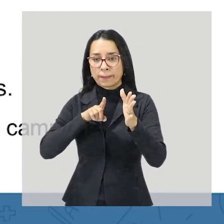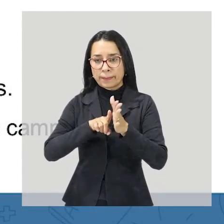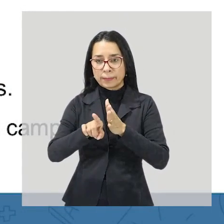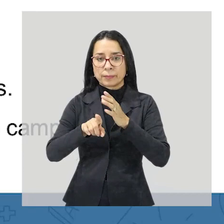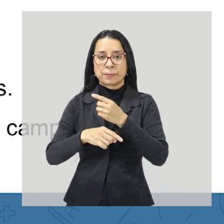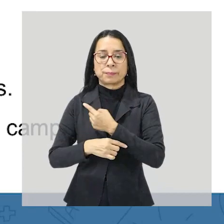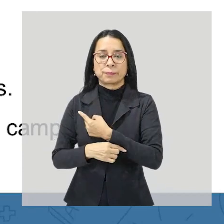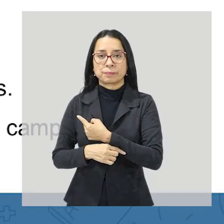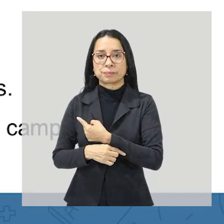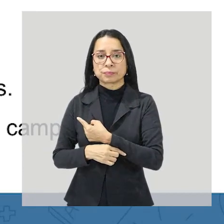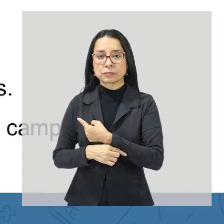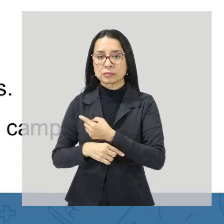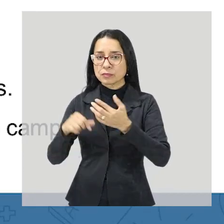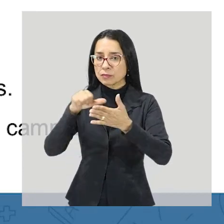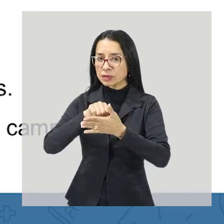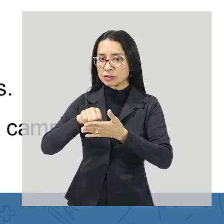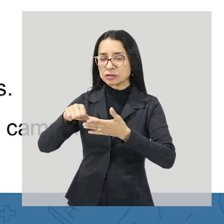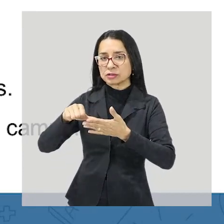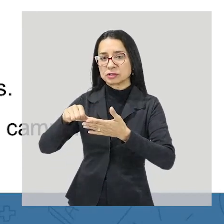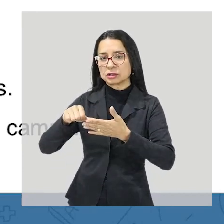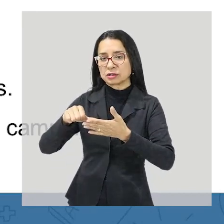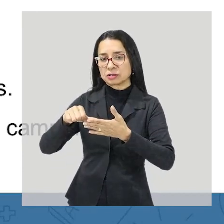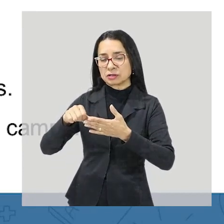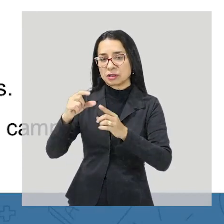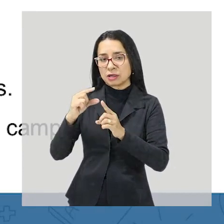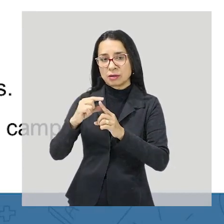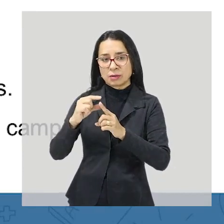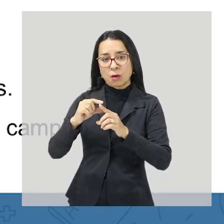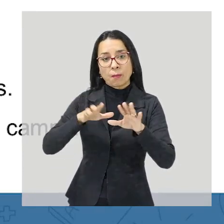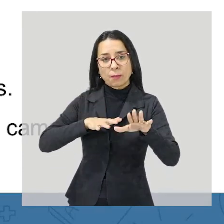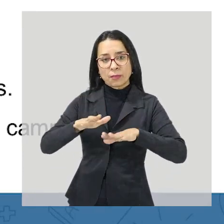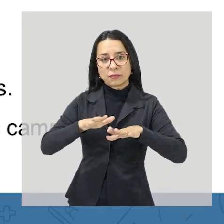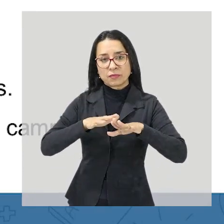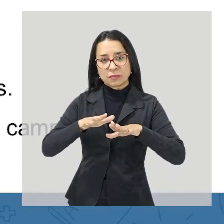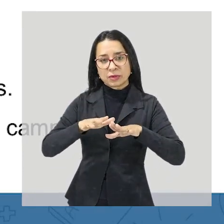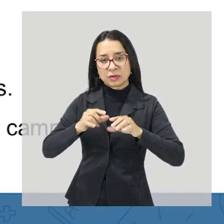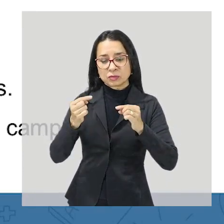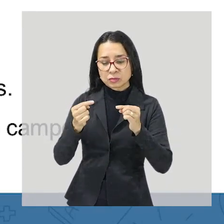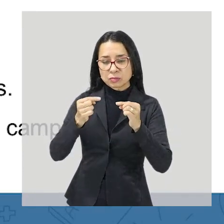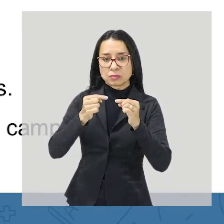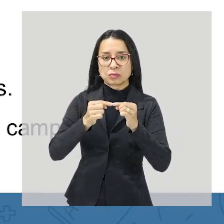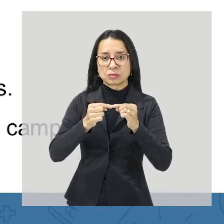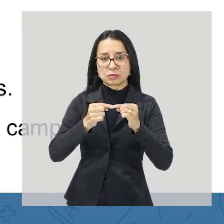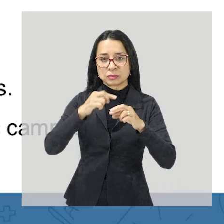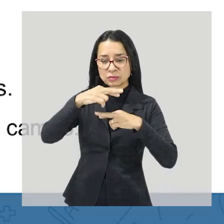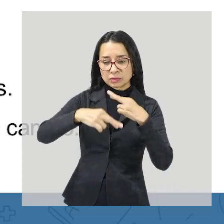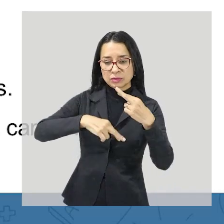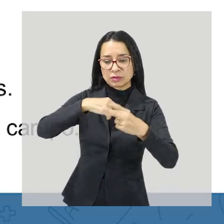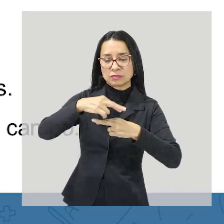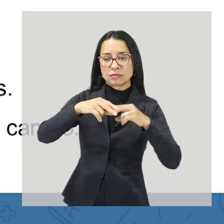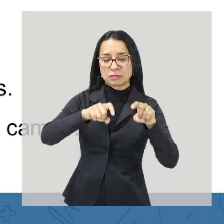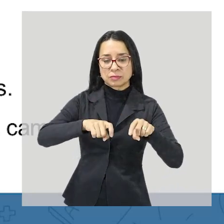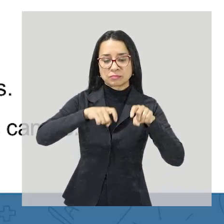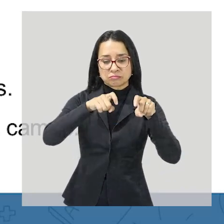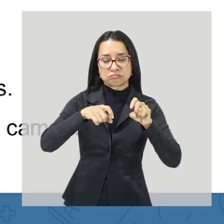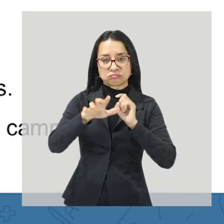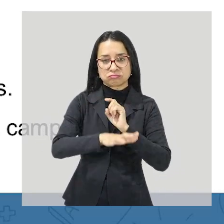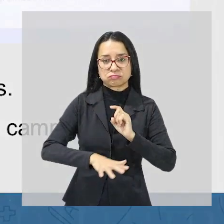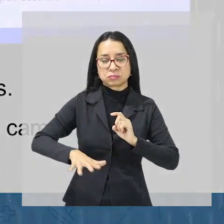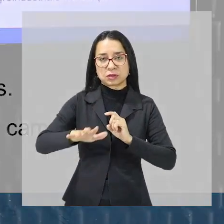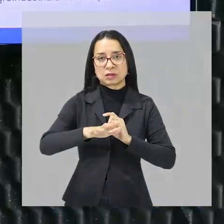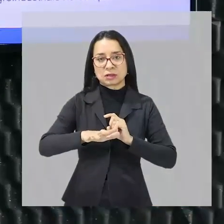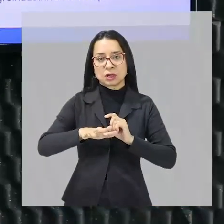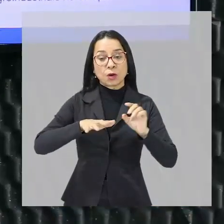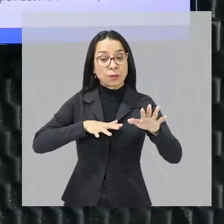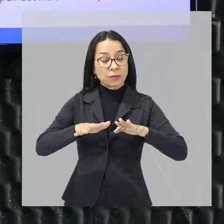agrária, destaca, movimentos em prol da reforma agrária. Desses movimentos no Brasil, o que tem maior destaque